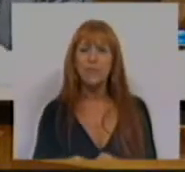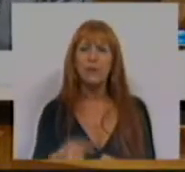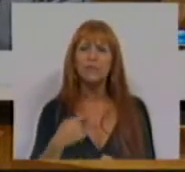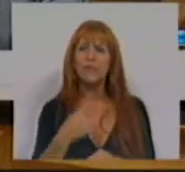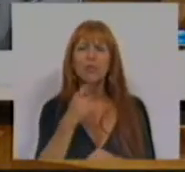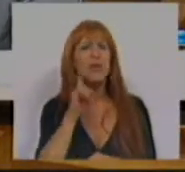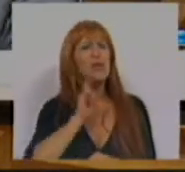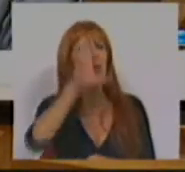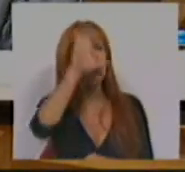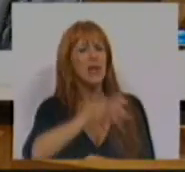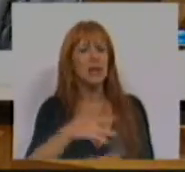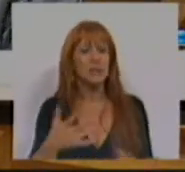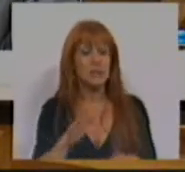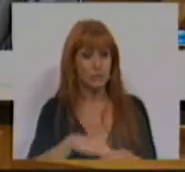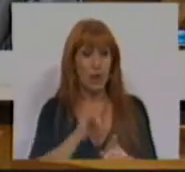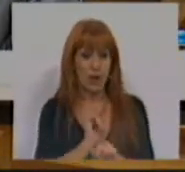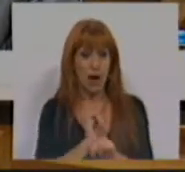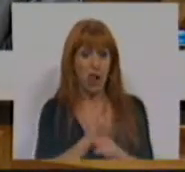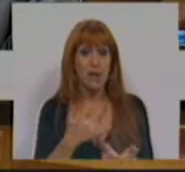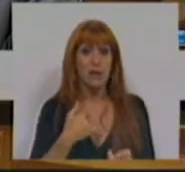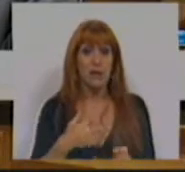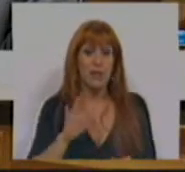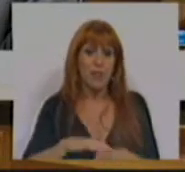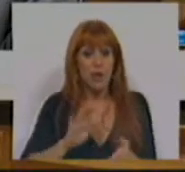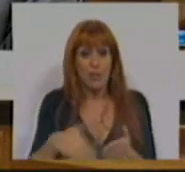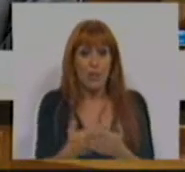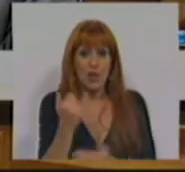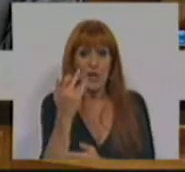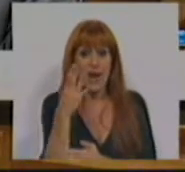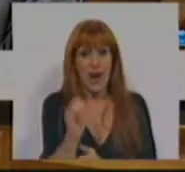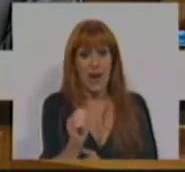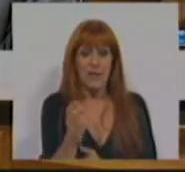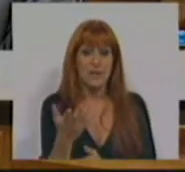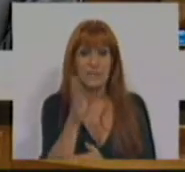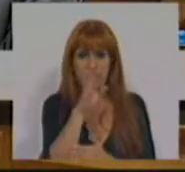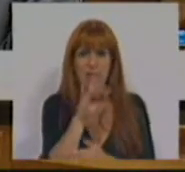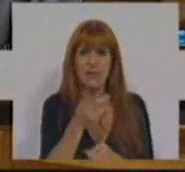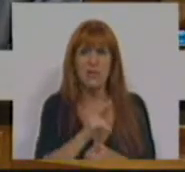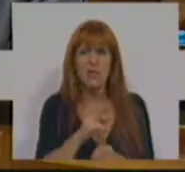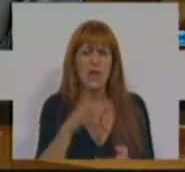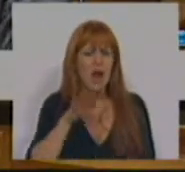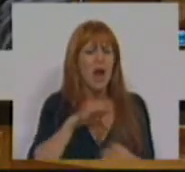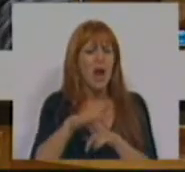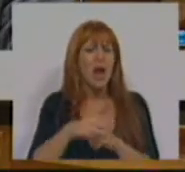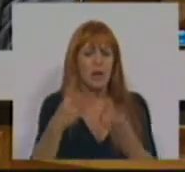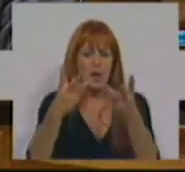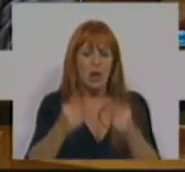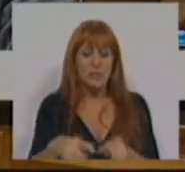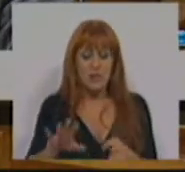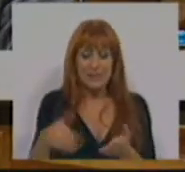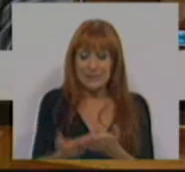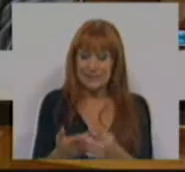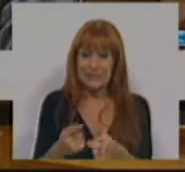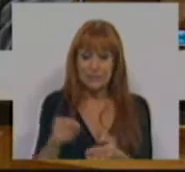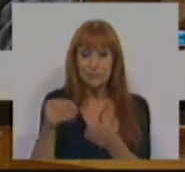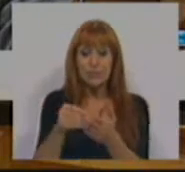Questionar a Sra. Ministra a esse propósito, a propósito da proposta de IRS, se o impacto orçamental dessa proposta